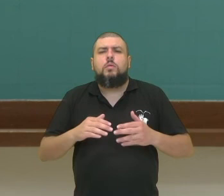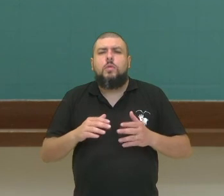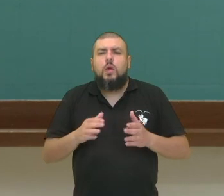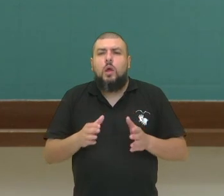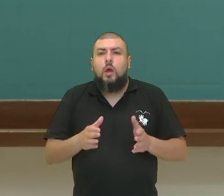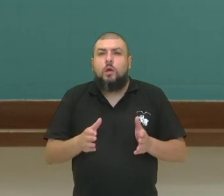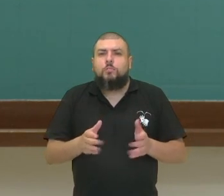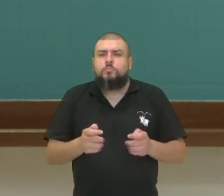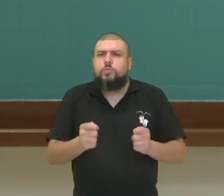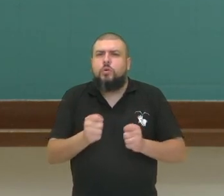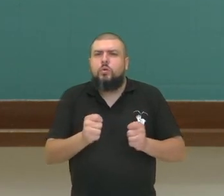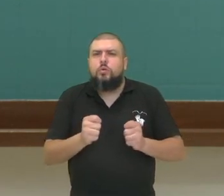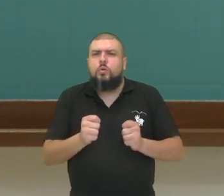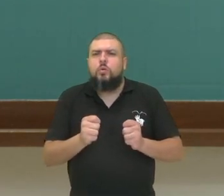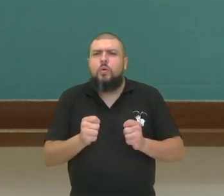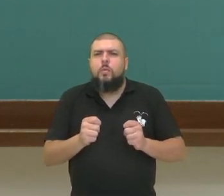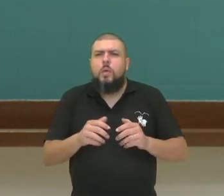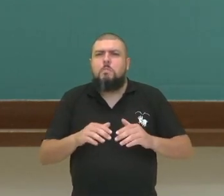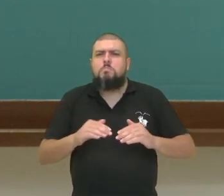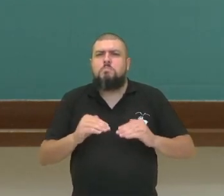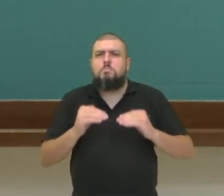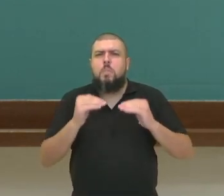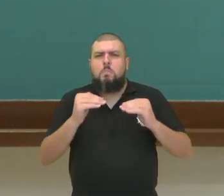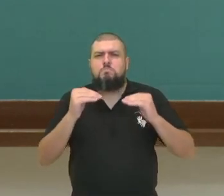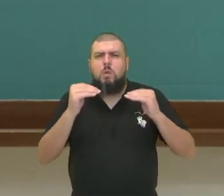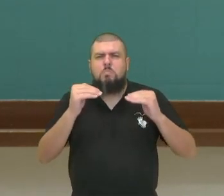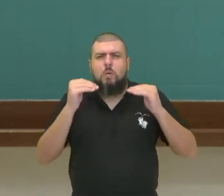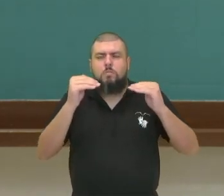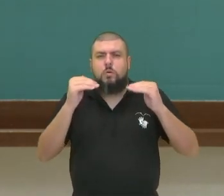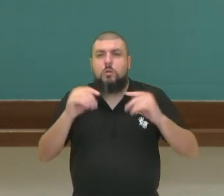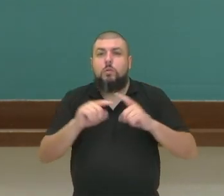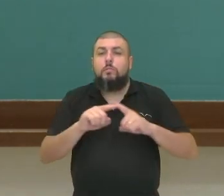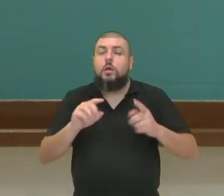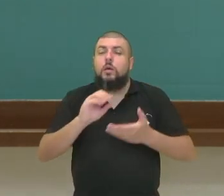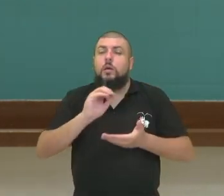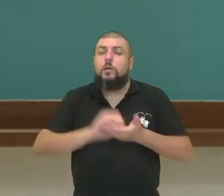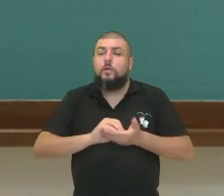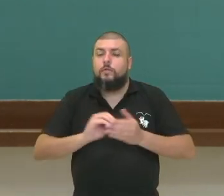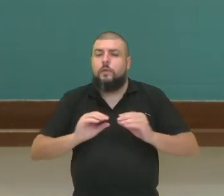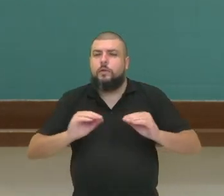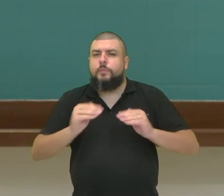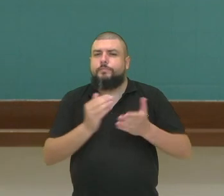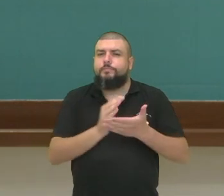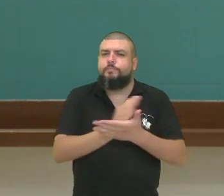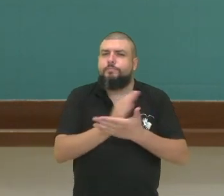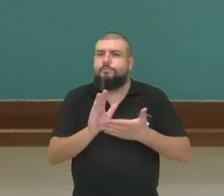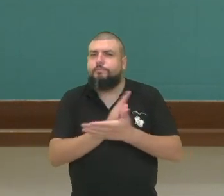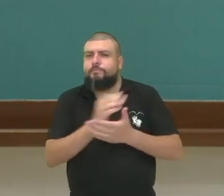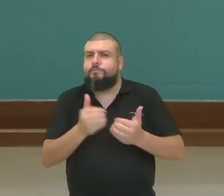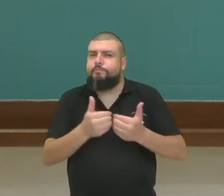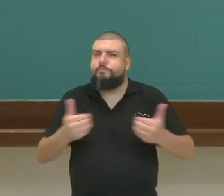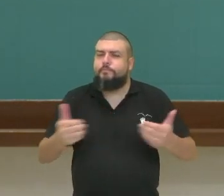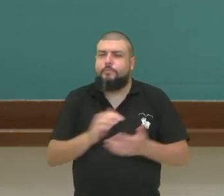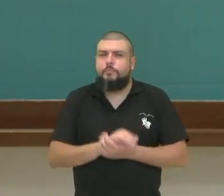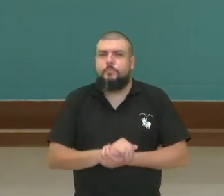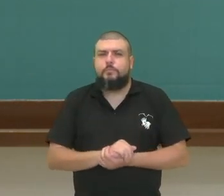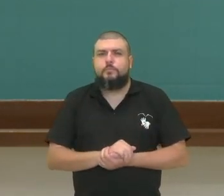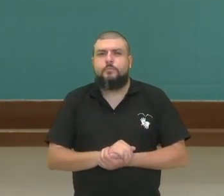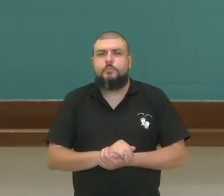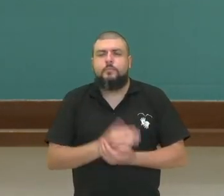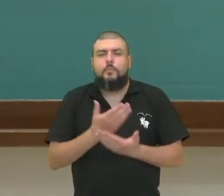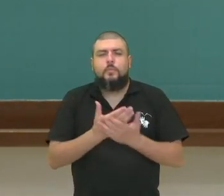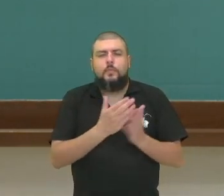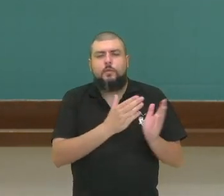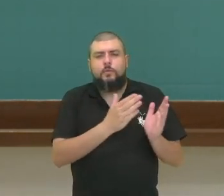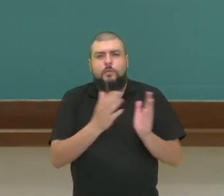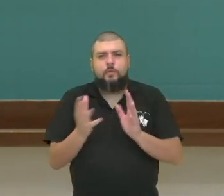o bolo cresceu e ainda não fatiaram ele. Certo? Então, retomado, o que nós vimos aí na aula de hoje? O milagre econômico